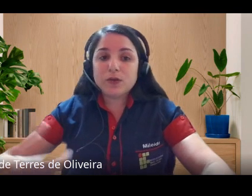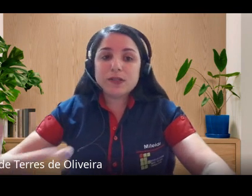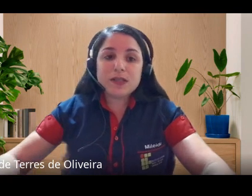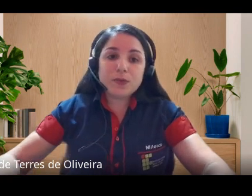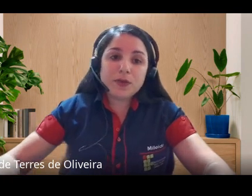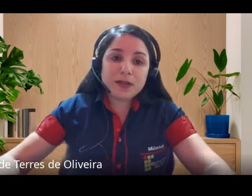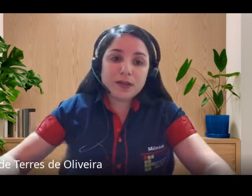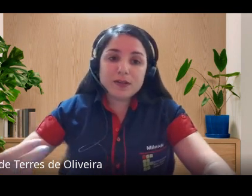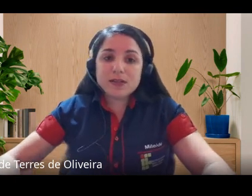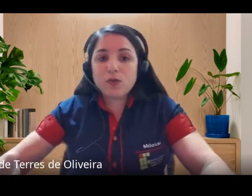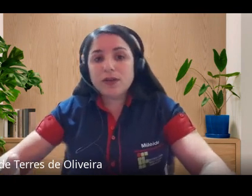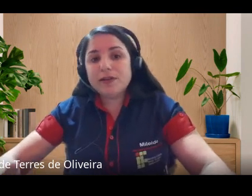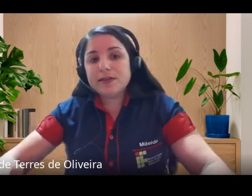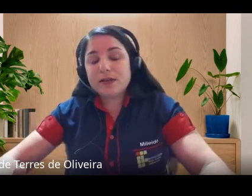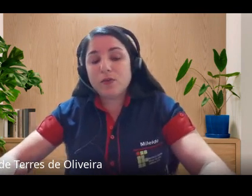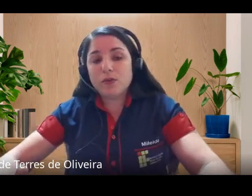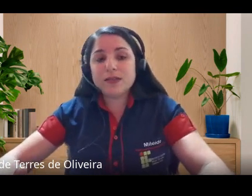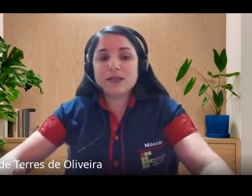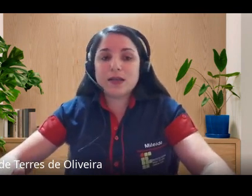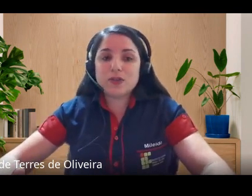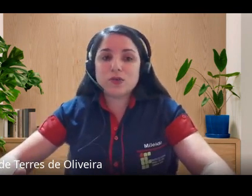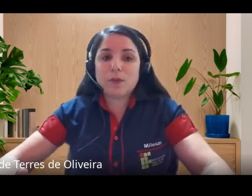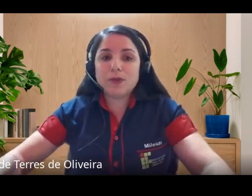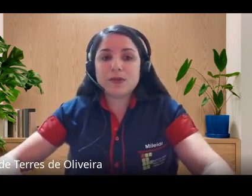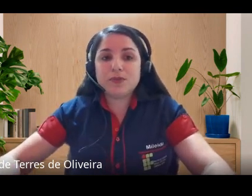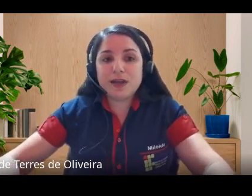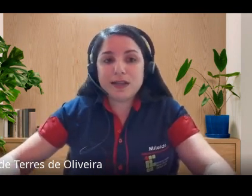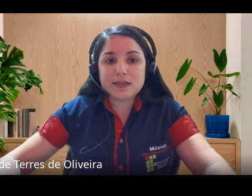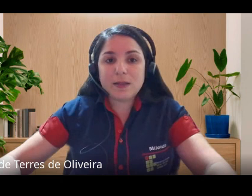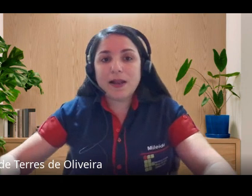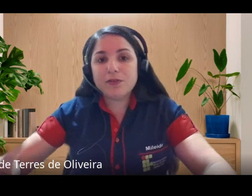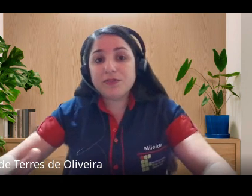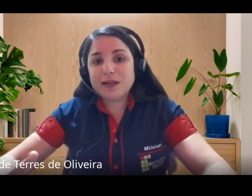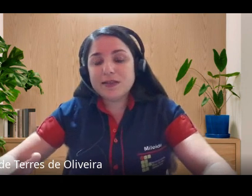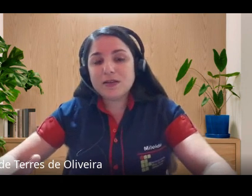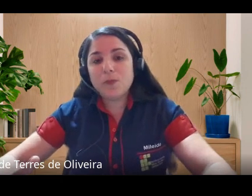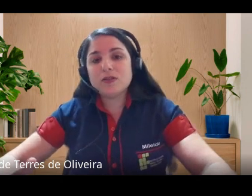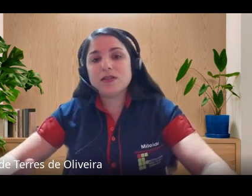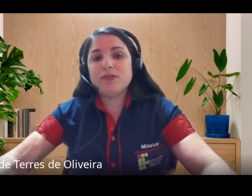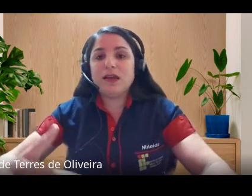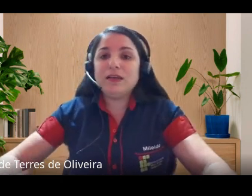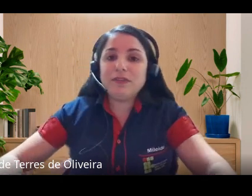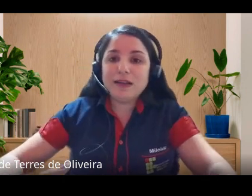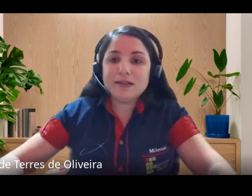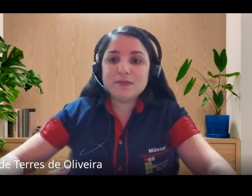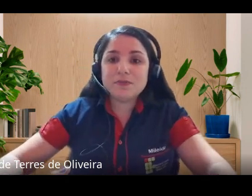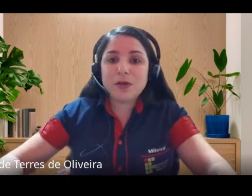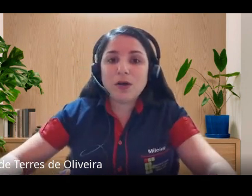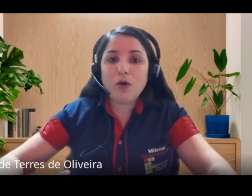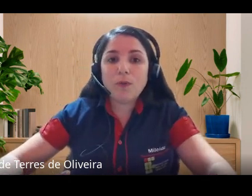podem acontecer por meio da derivação ou da flexão. O que seria isso? Ó, por exemplo, feliz. Da palavra feliz, eu posso escrever